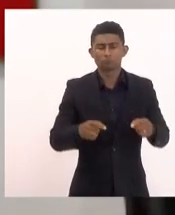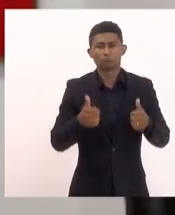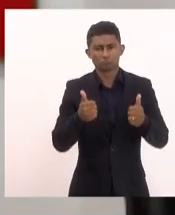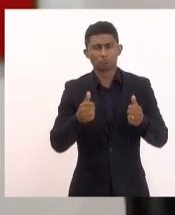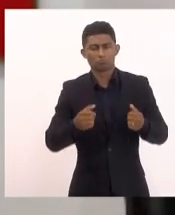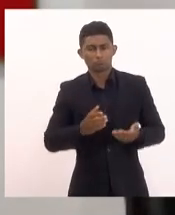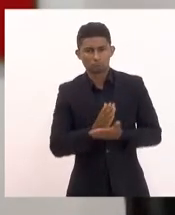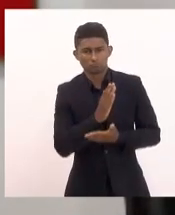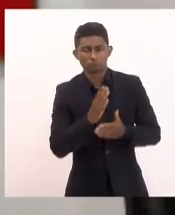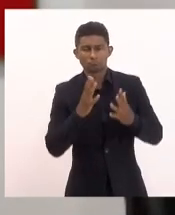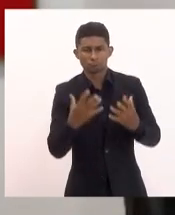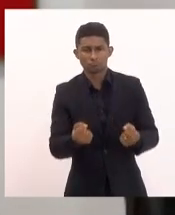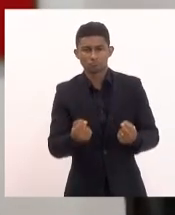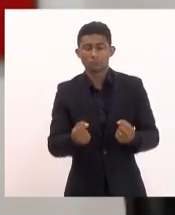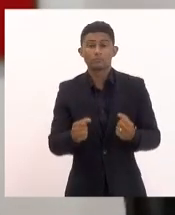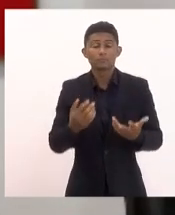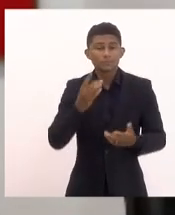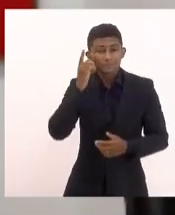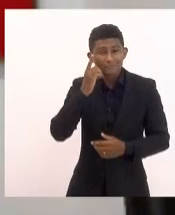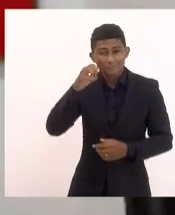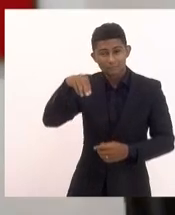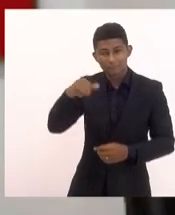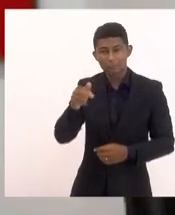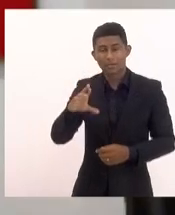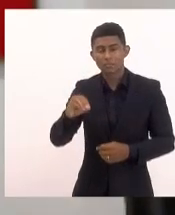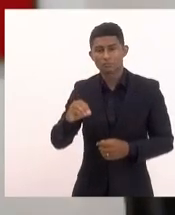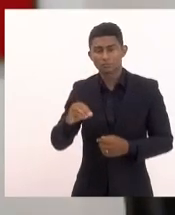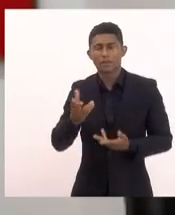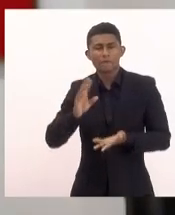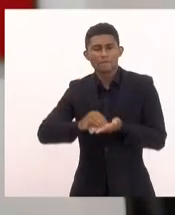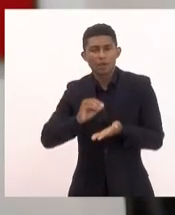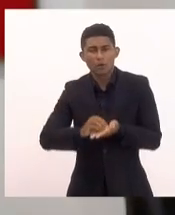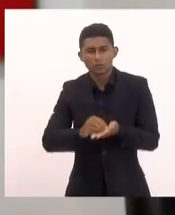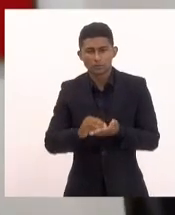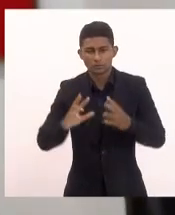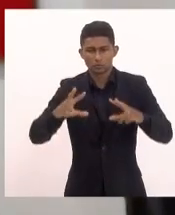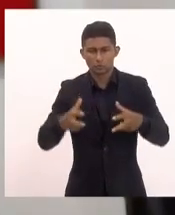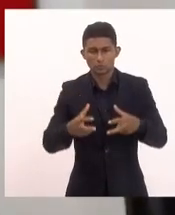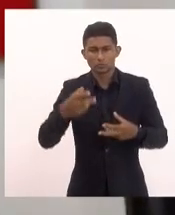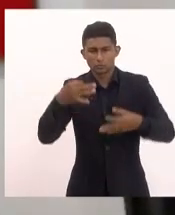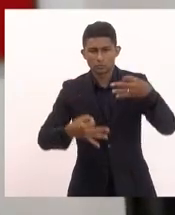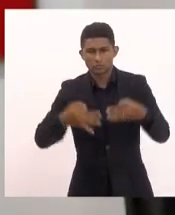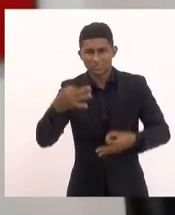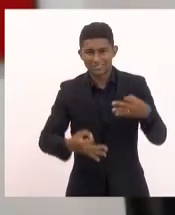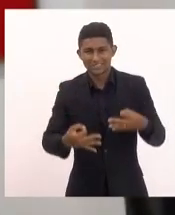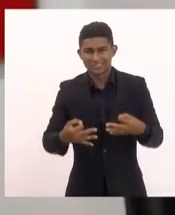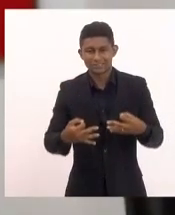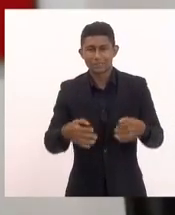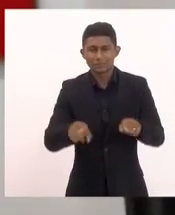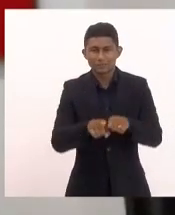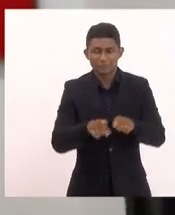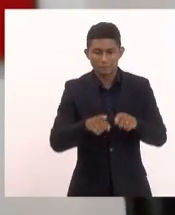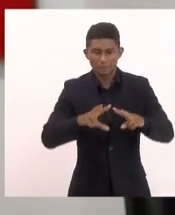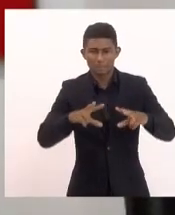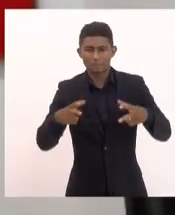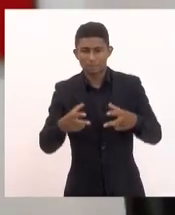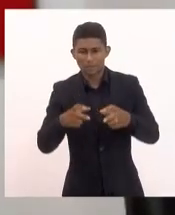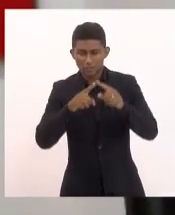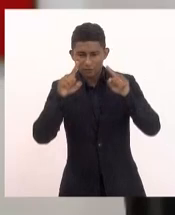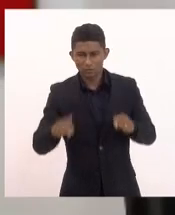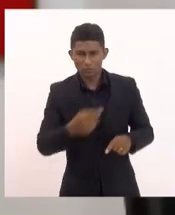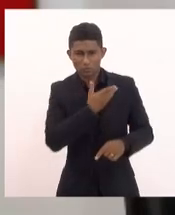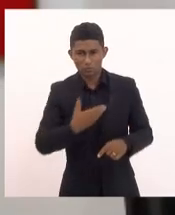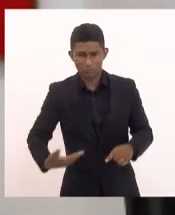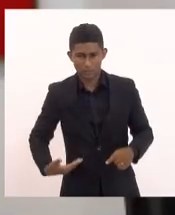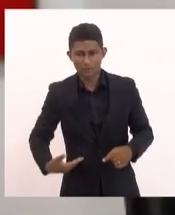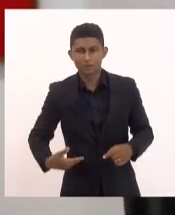Flávio Serafini, Márcio Pacheco. Pendente de pareceres das comissões de Constituição e Justiça e servidores públicos de orçamento às emendas de plenário.